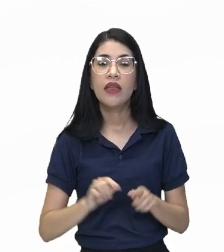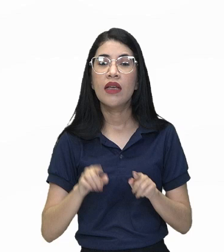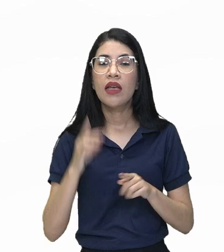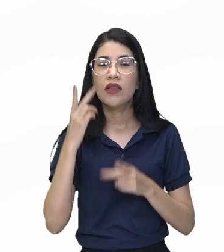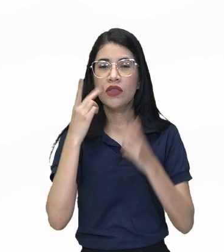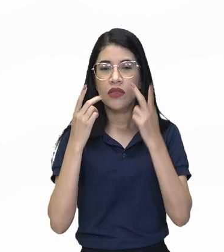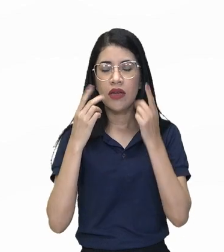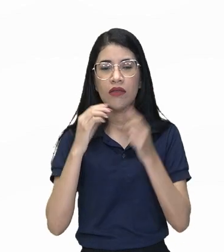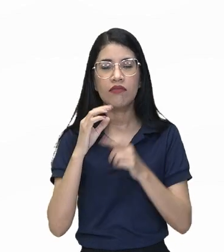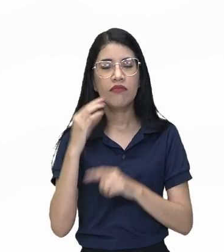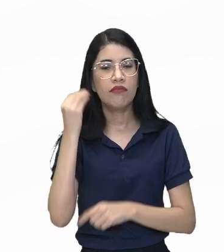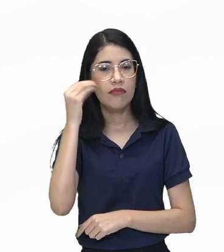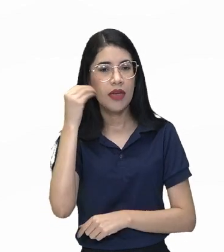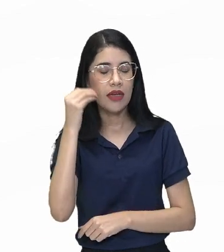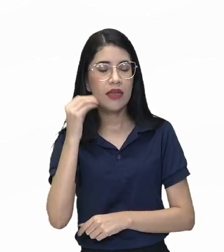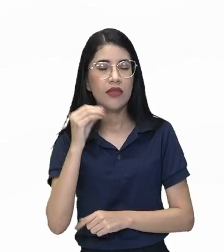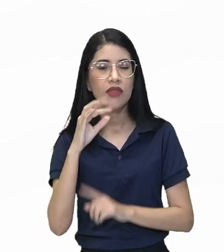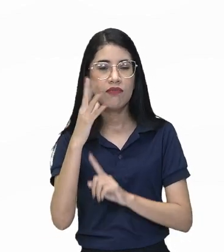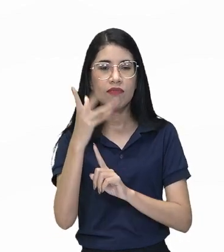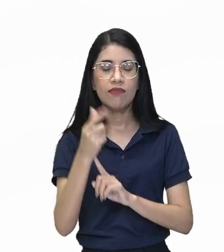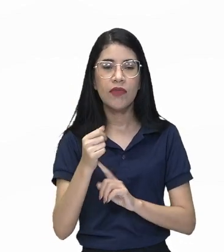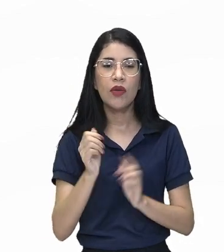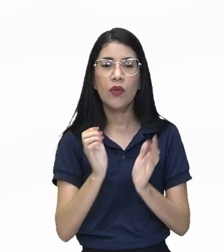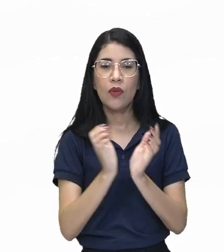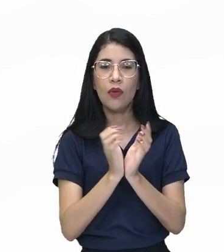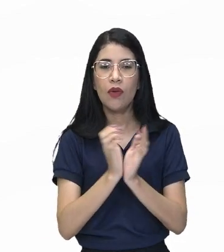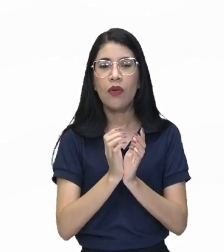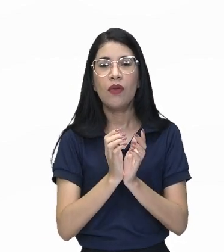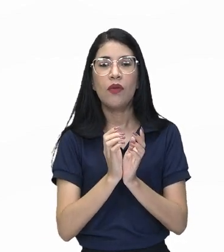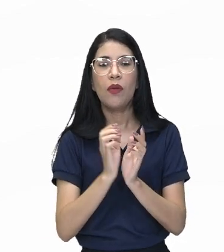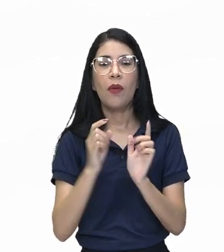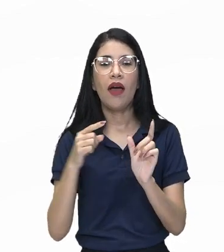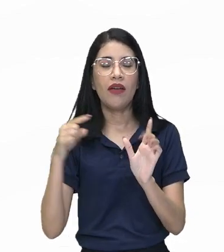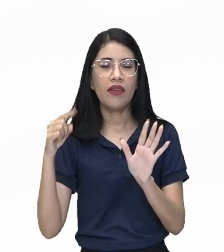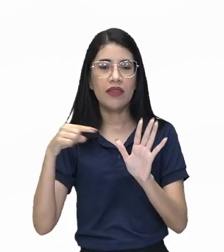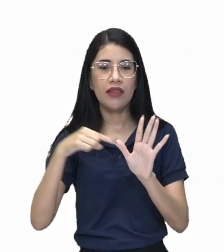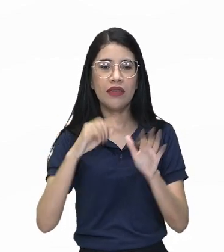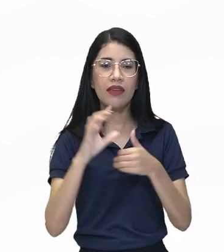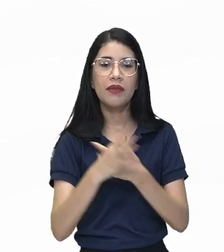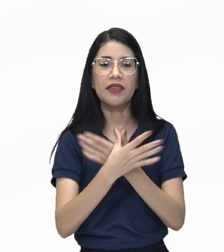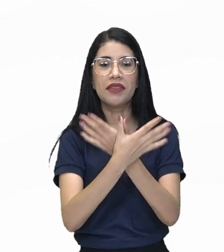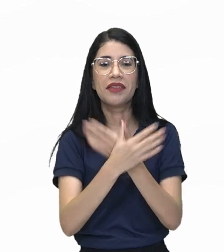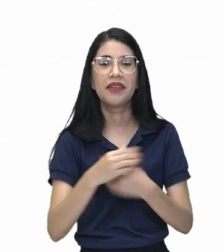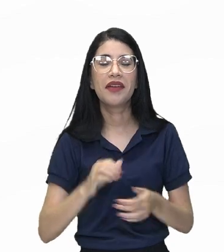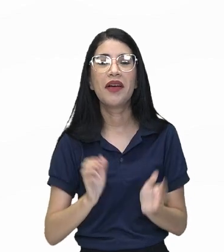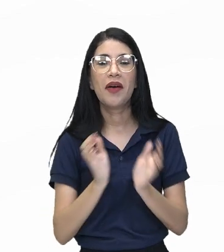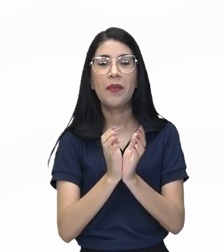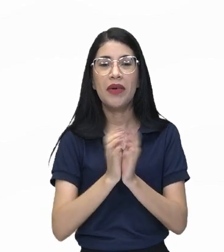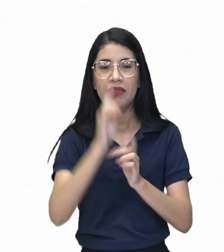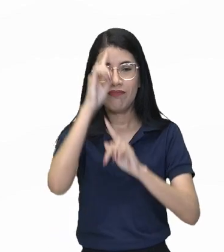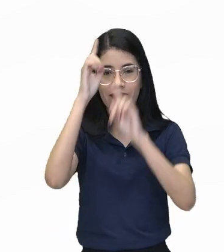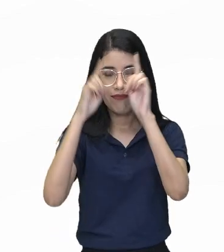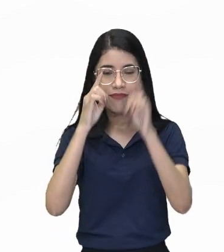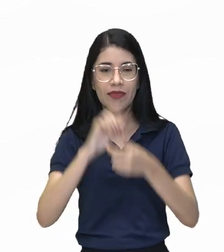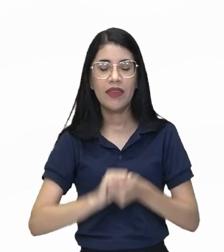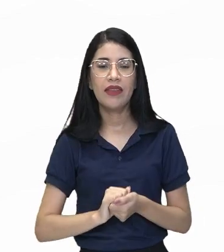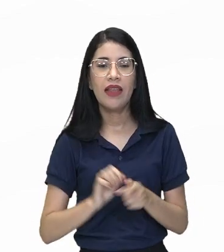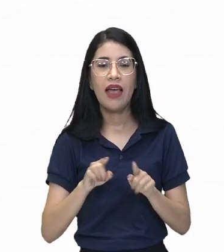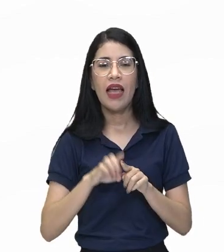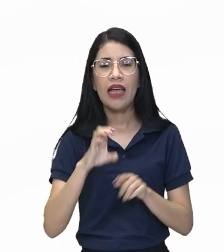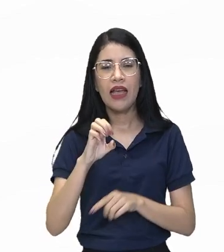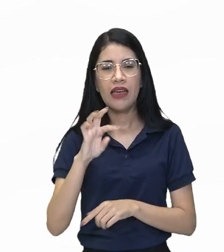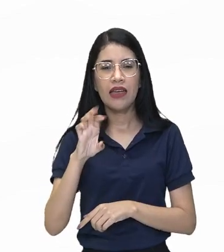Experimental de Arte, Grupo Metamorfose, Companhia de Ideias, Cacos de Teatro, Artefato